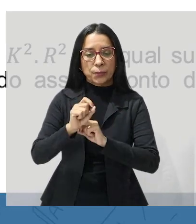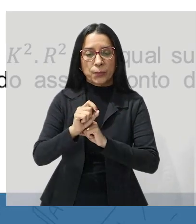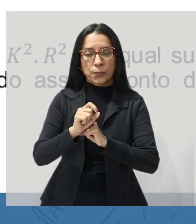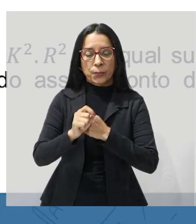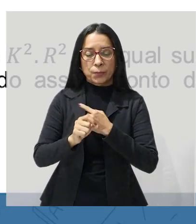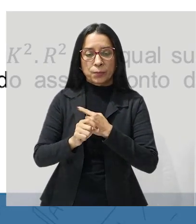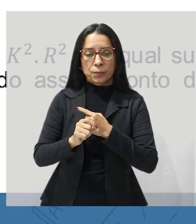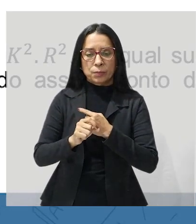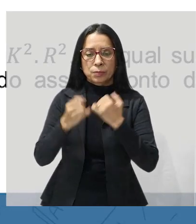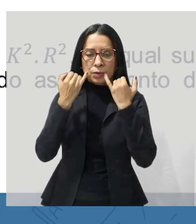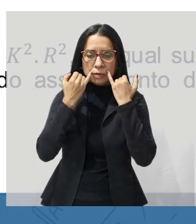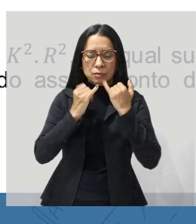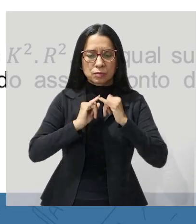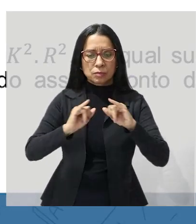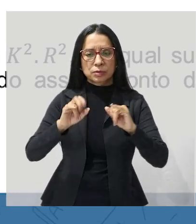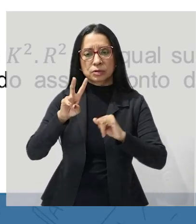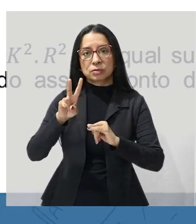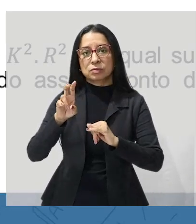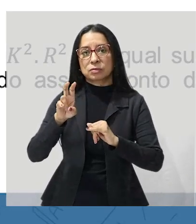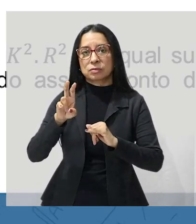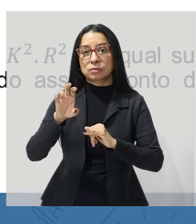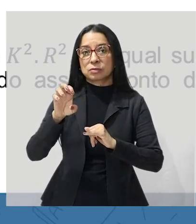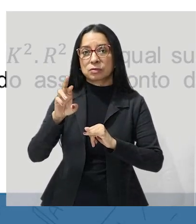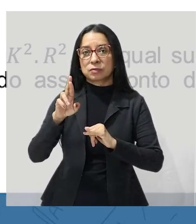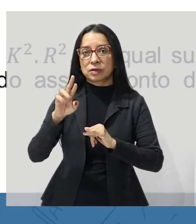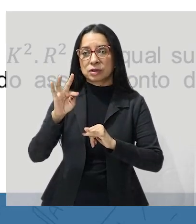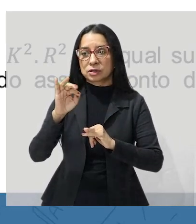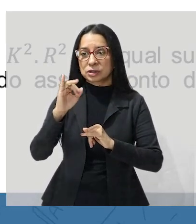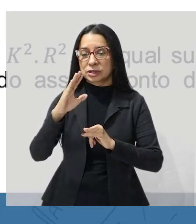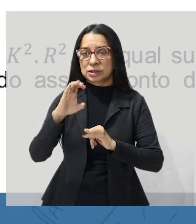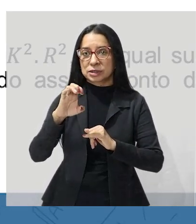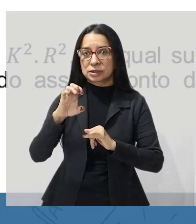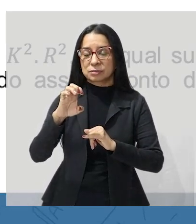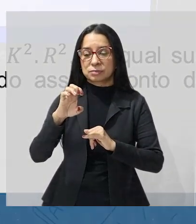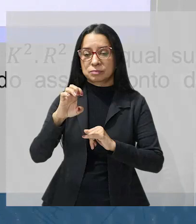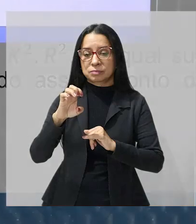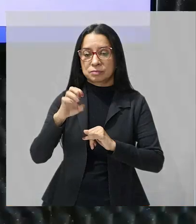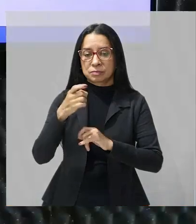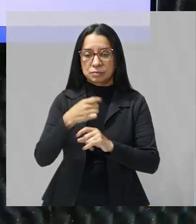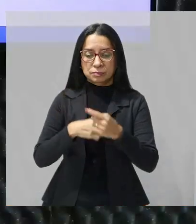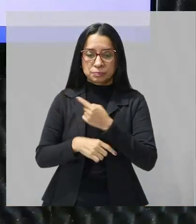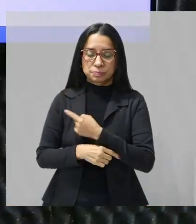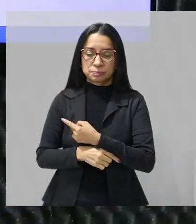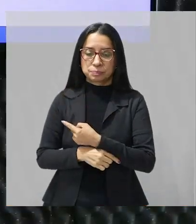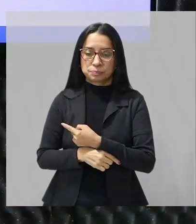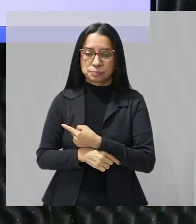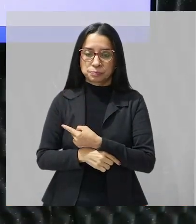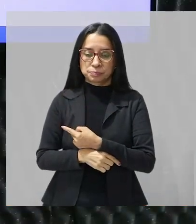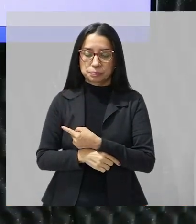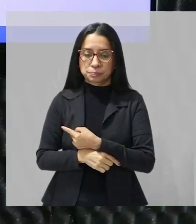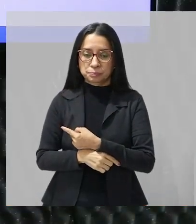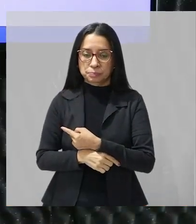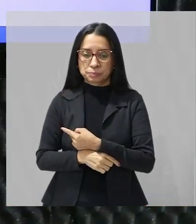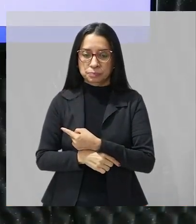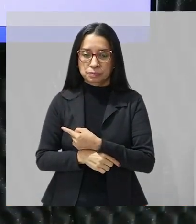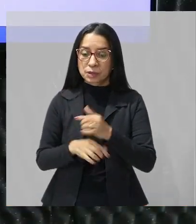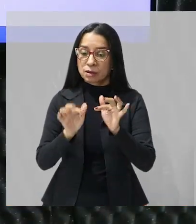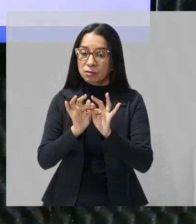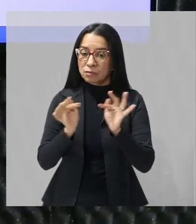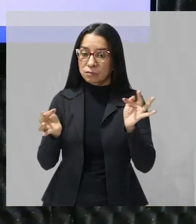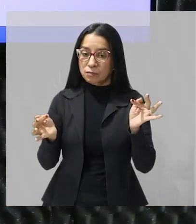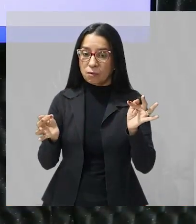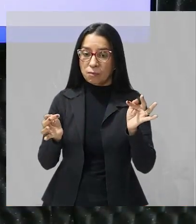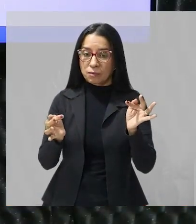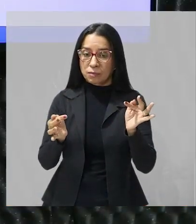vértice. E vem cá, tu te lembra mesmo como é que calcula esse negócio de vértice? O x do vértice é dado por menos b sobre 2a e